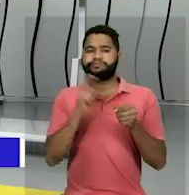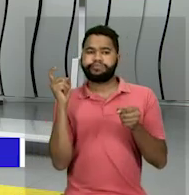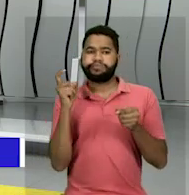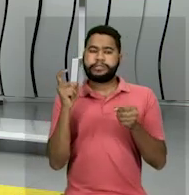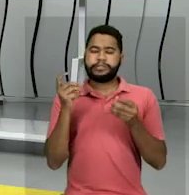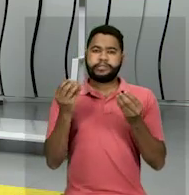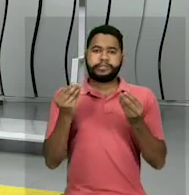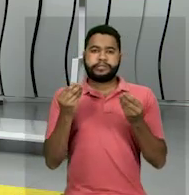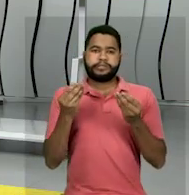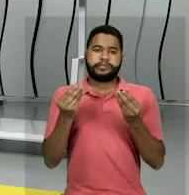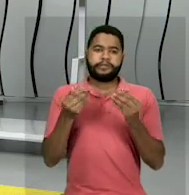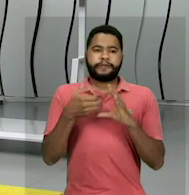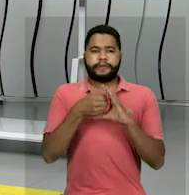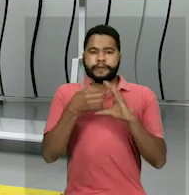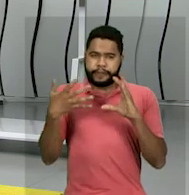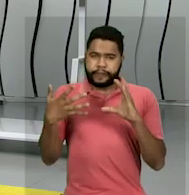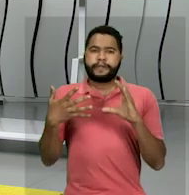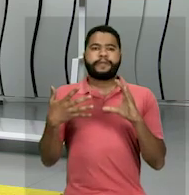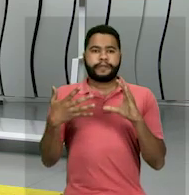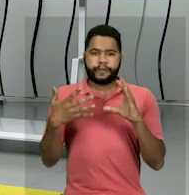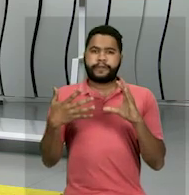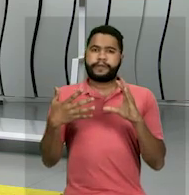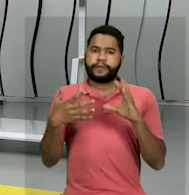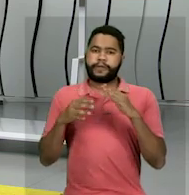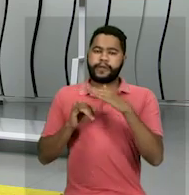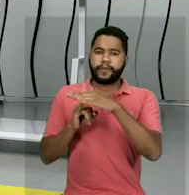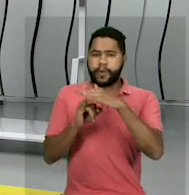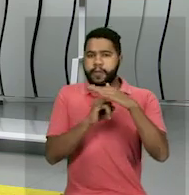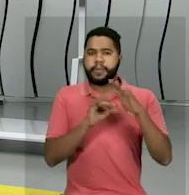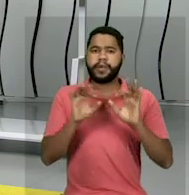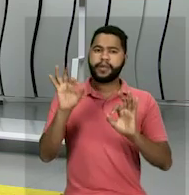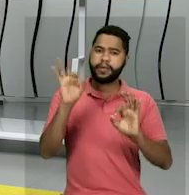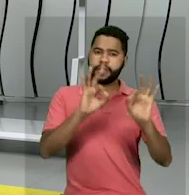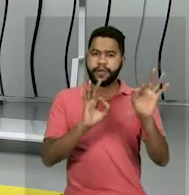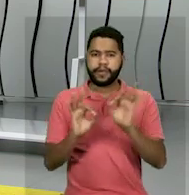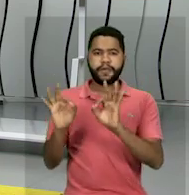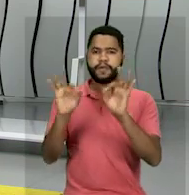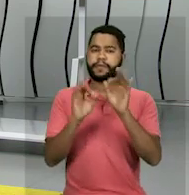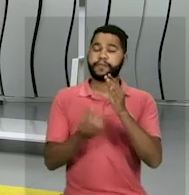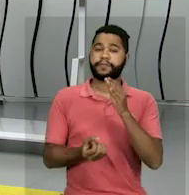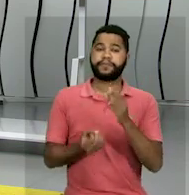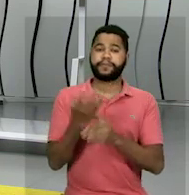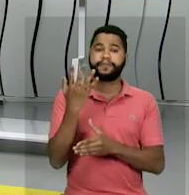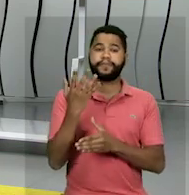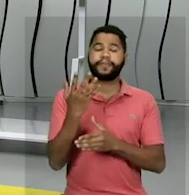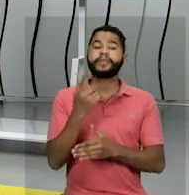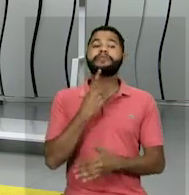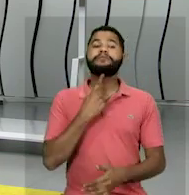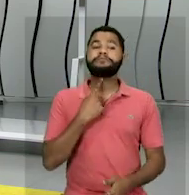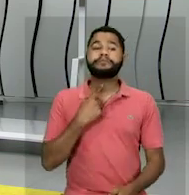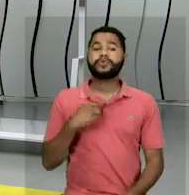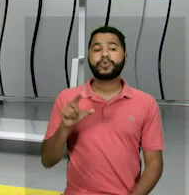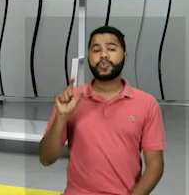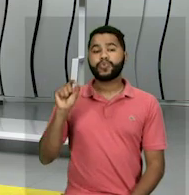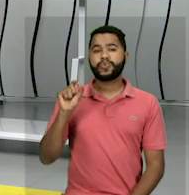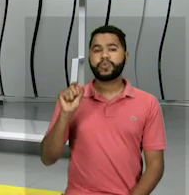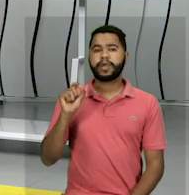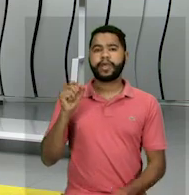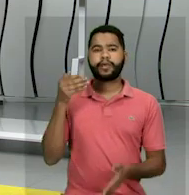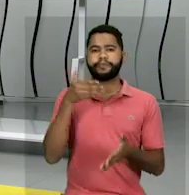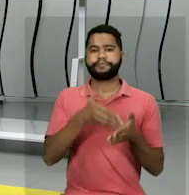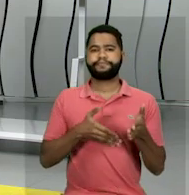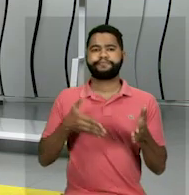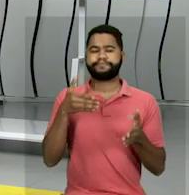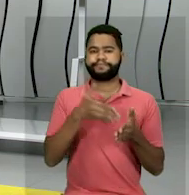vamos ter características aí, instituições, organismos que vão ser criados com a intenção de impedir,